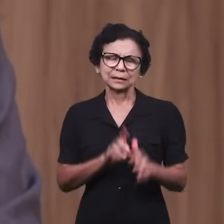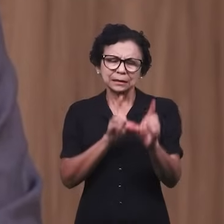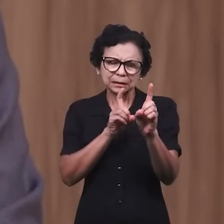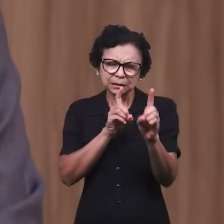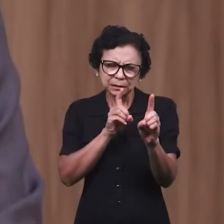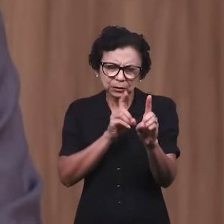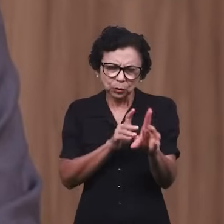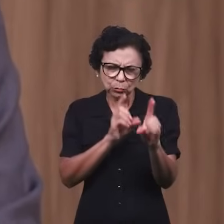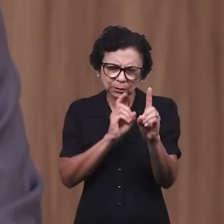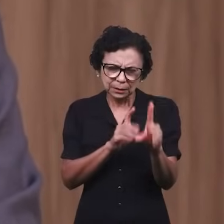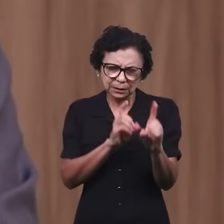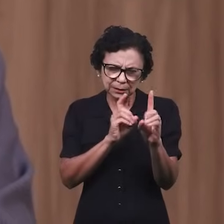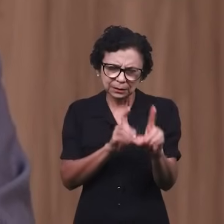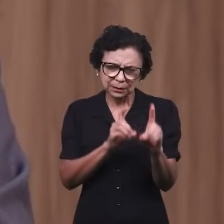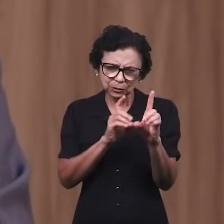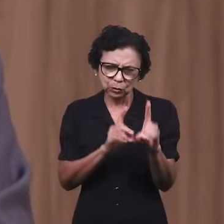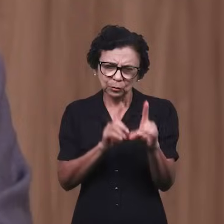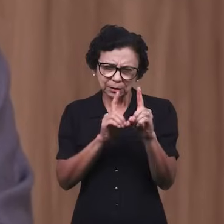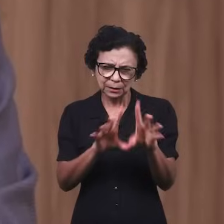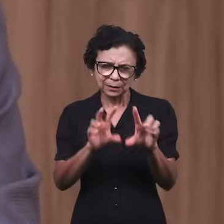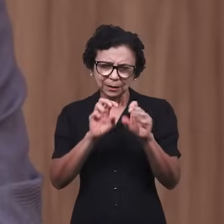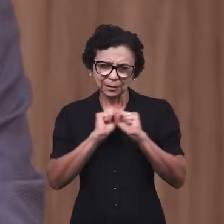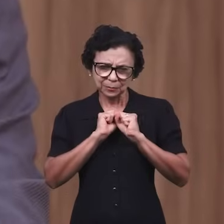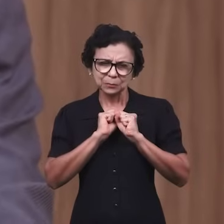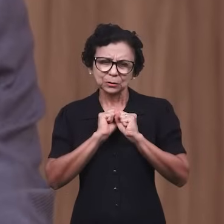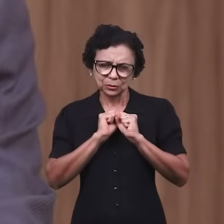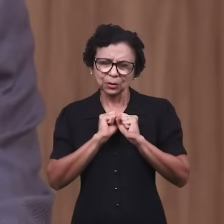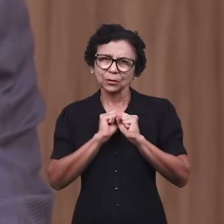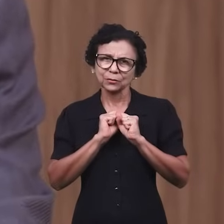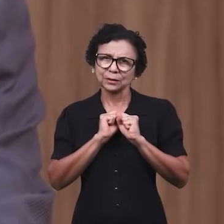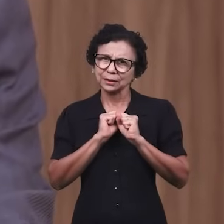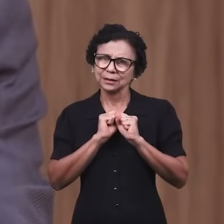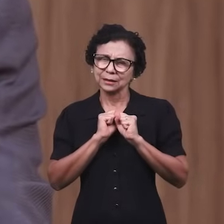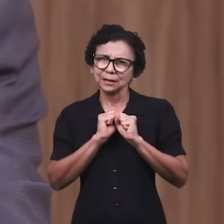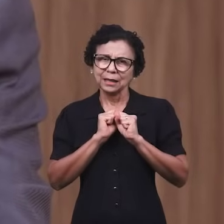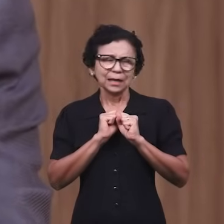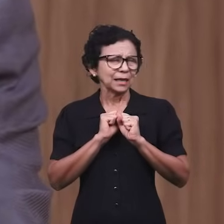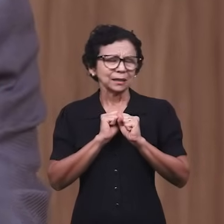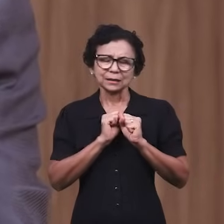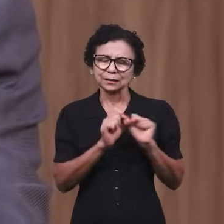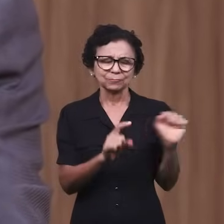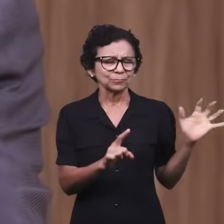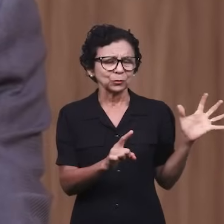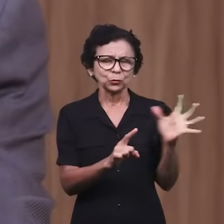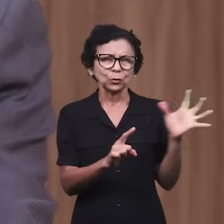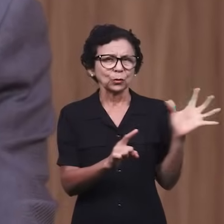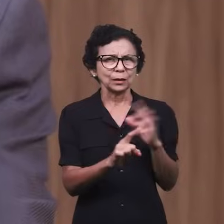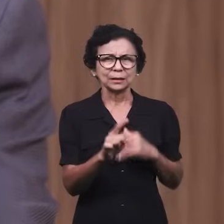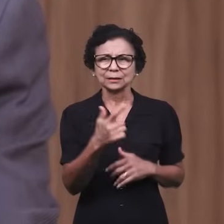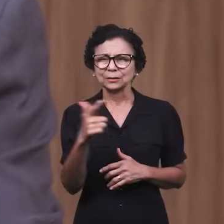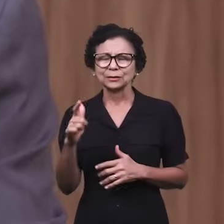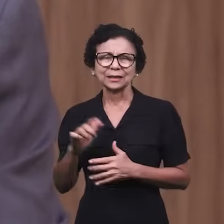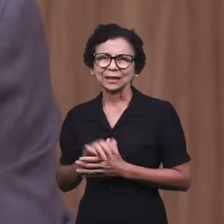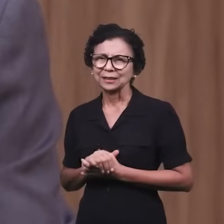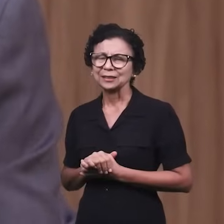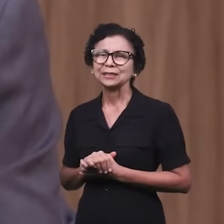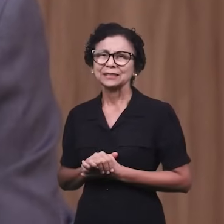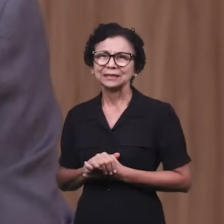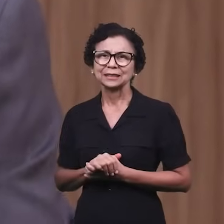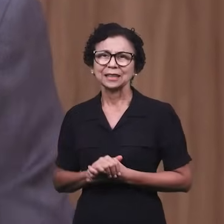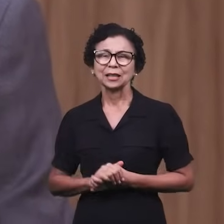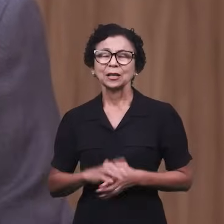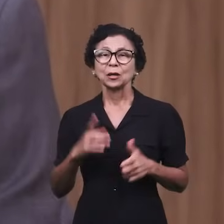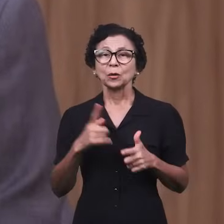a palavra do Pai entre o líder e a palavra do pai eles com a palavra do Pai porque essa palavra estava bem